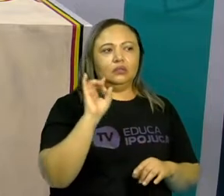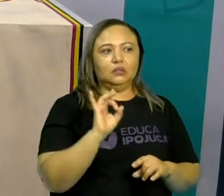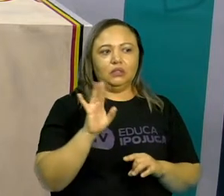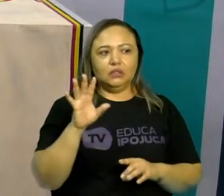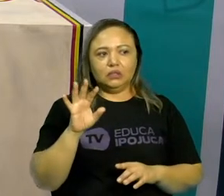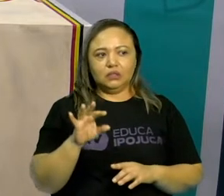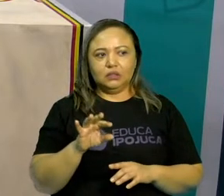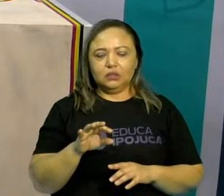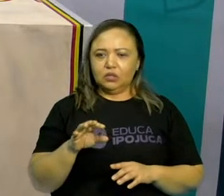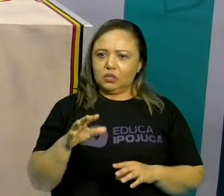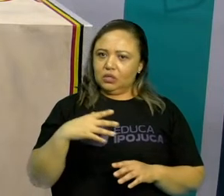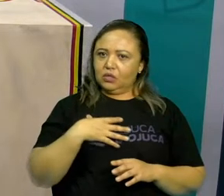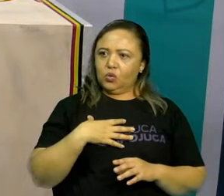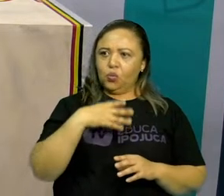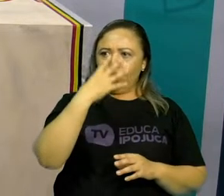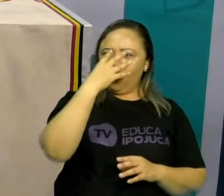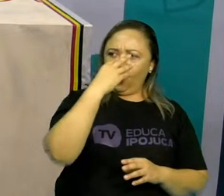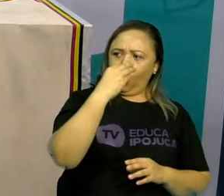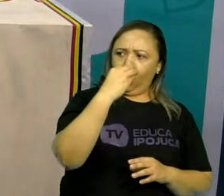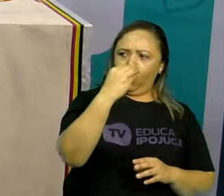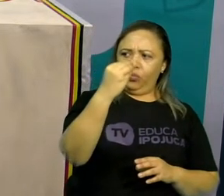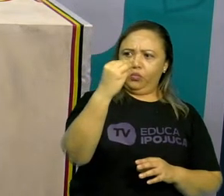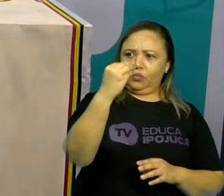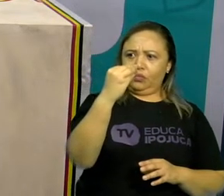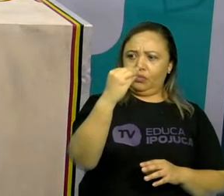já quer um lobo